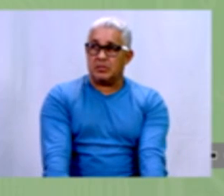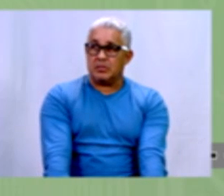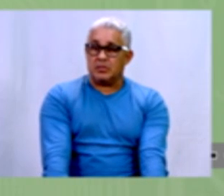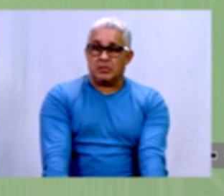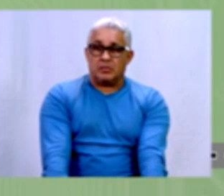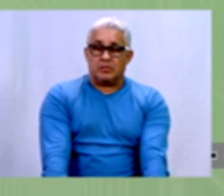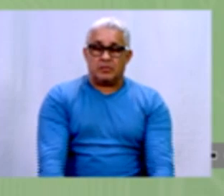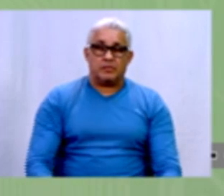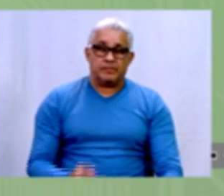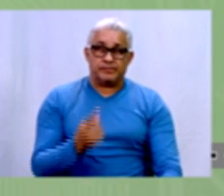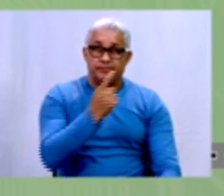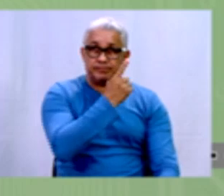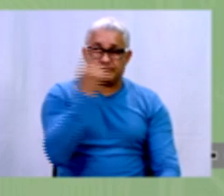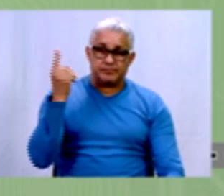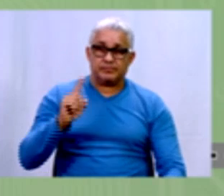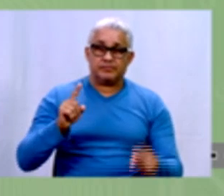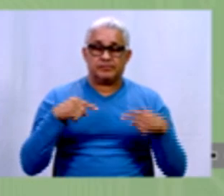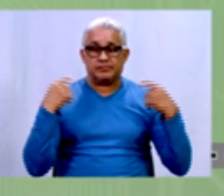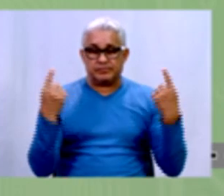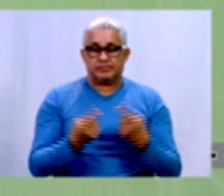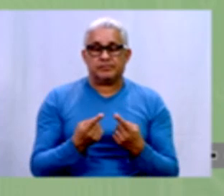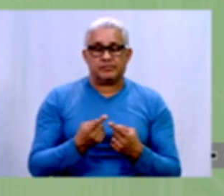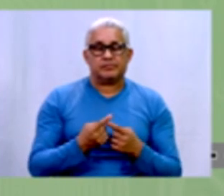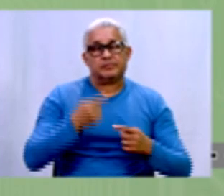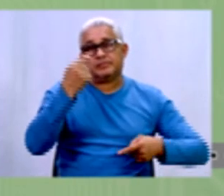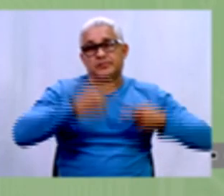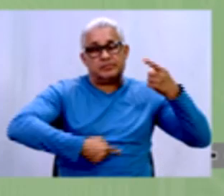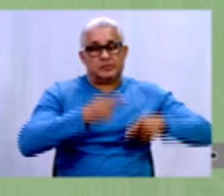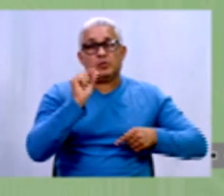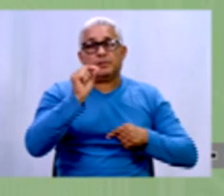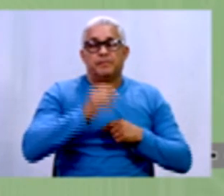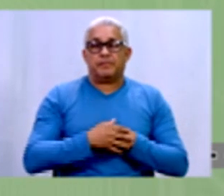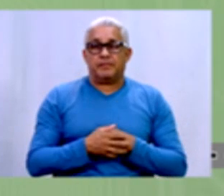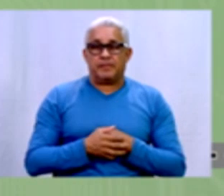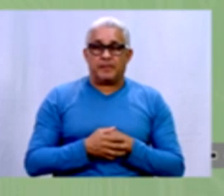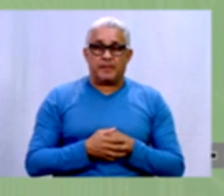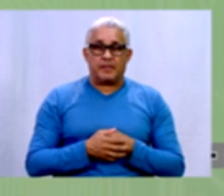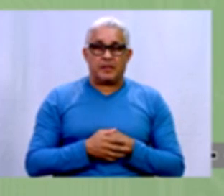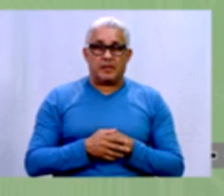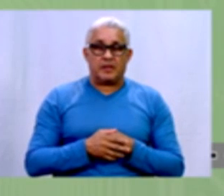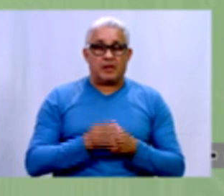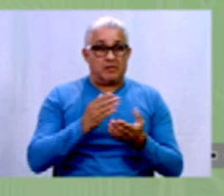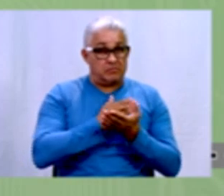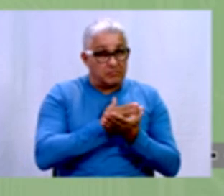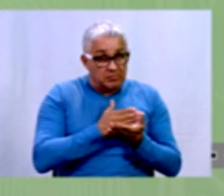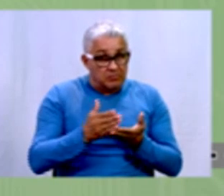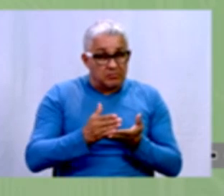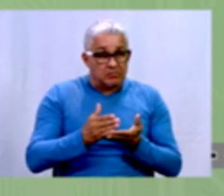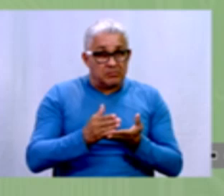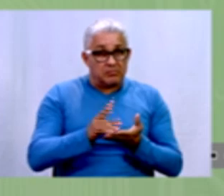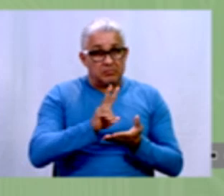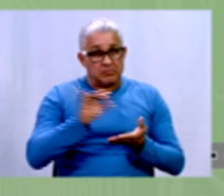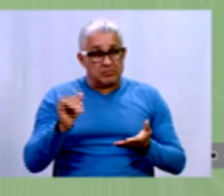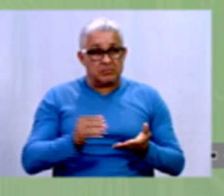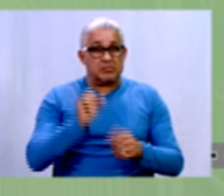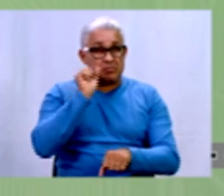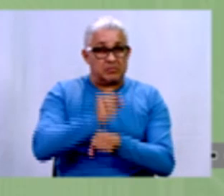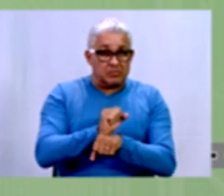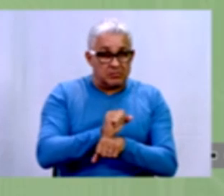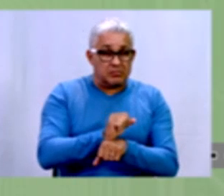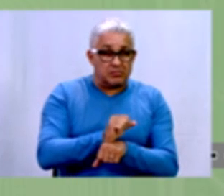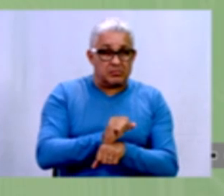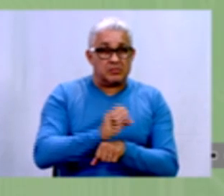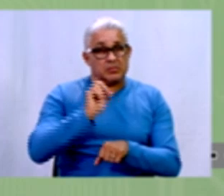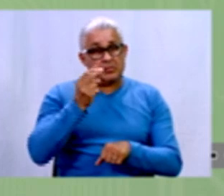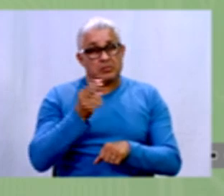Aqui, e nessa reunião, ele vai discutir exatamente o que acabamos de falar. Se vai iniciar a fazer alguma coisa, se vai parar de fazer ou se